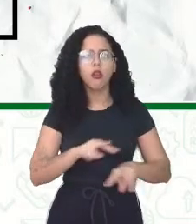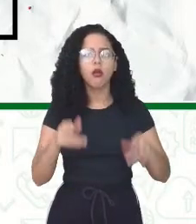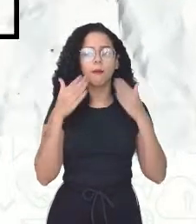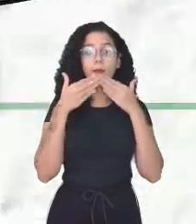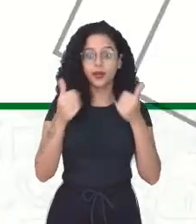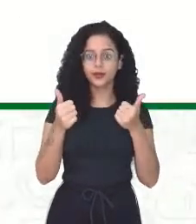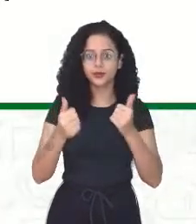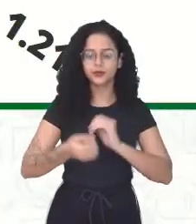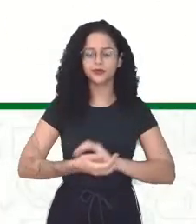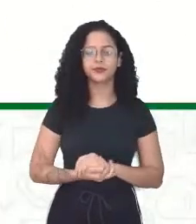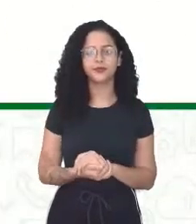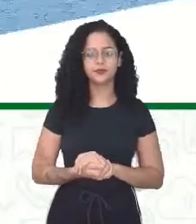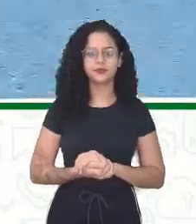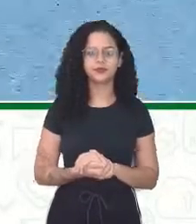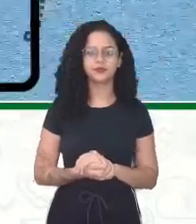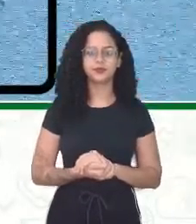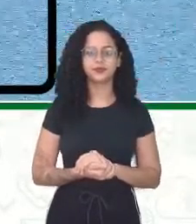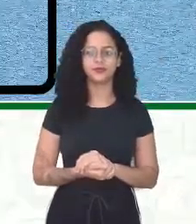Olha só.